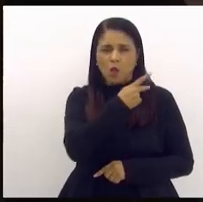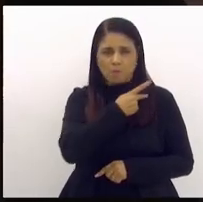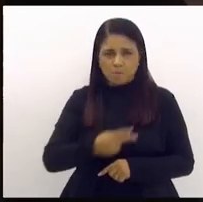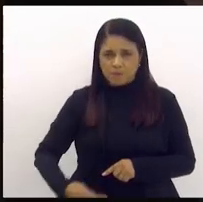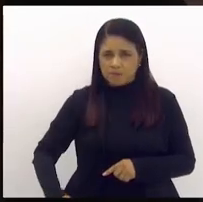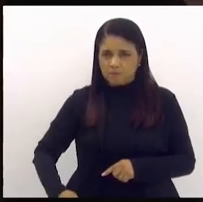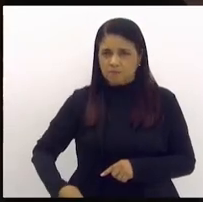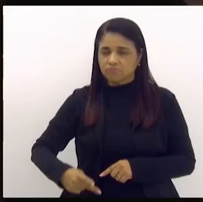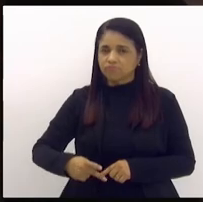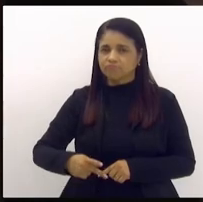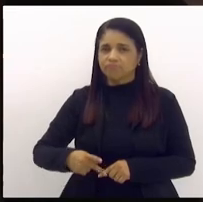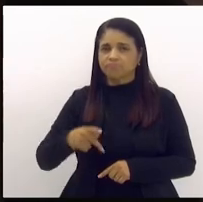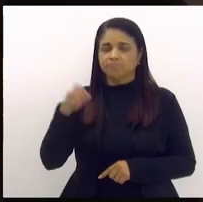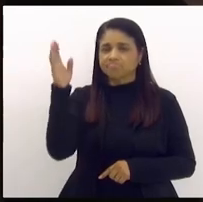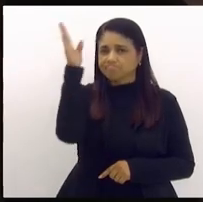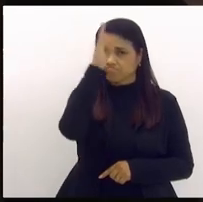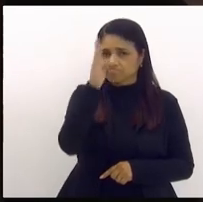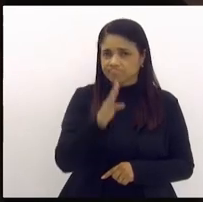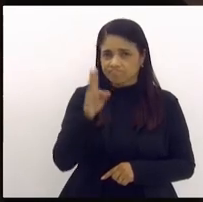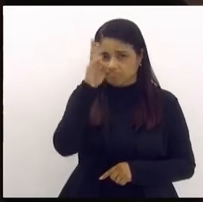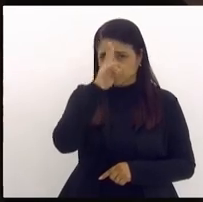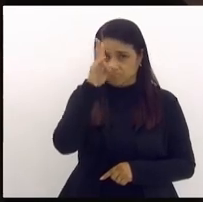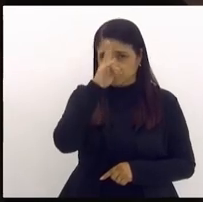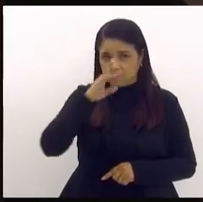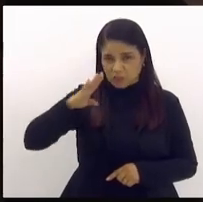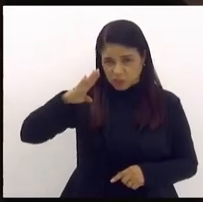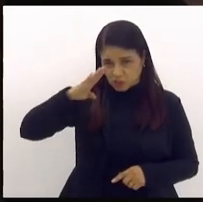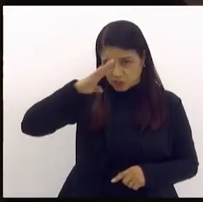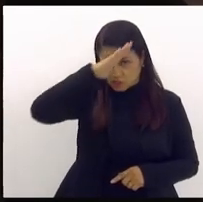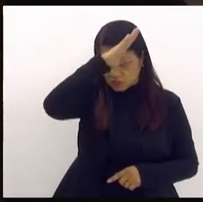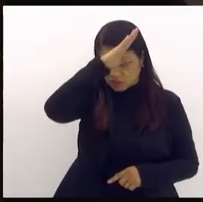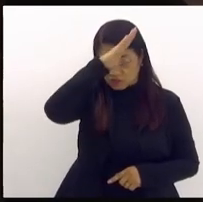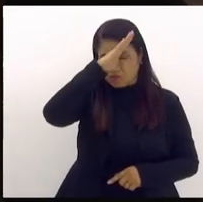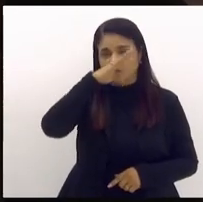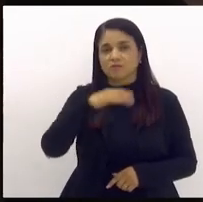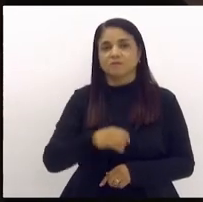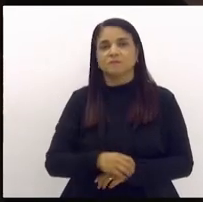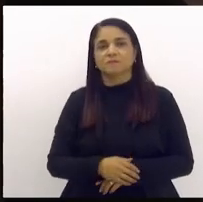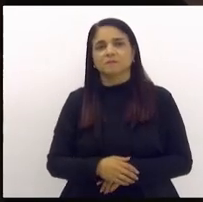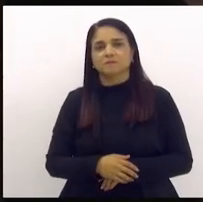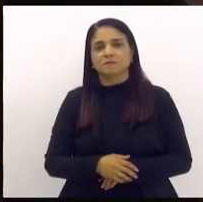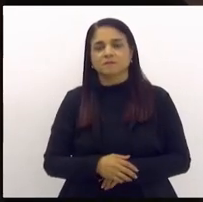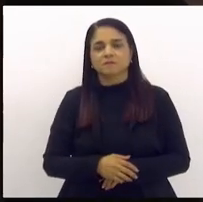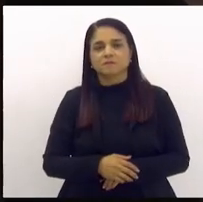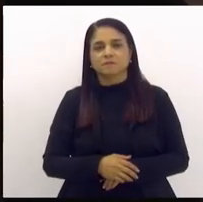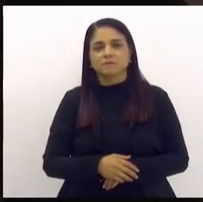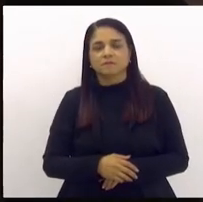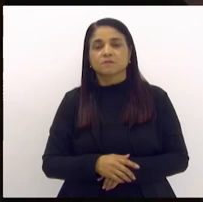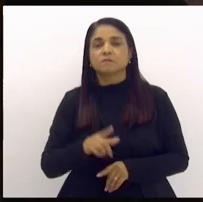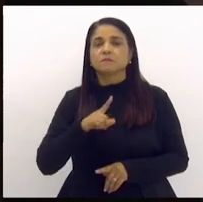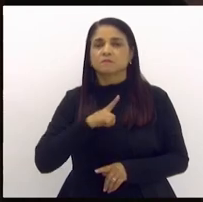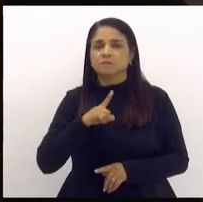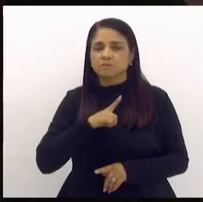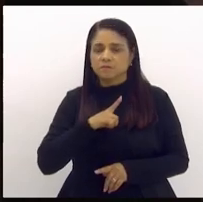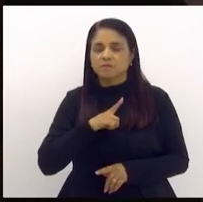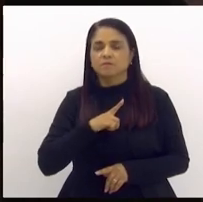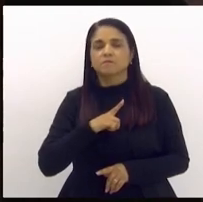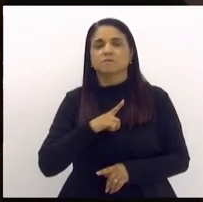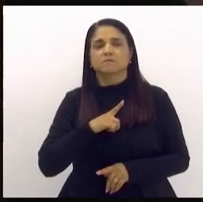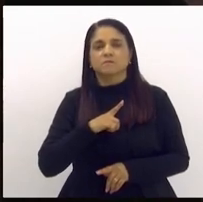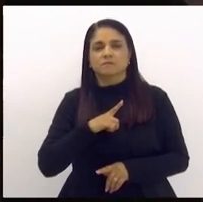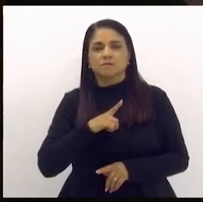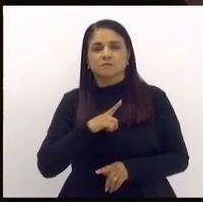da história desse país, presidente Jair Messias Bolsonaro, e tivemos também